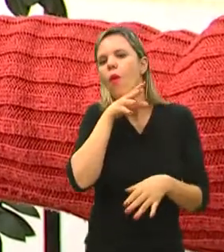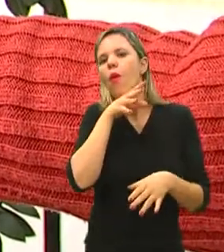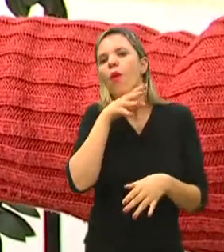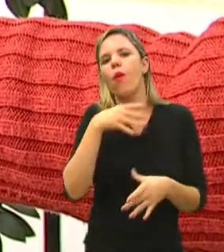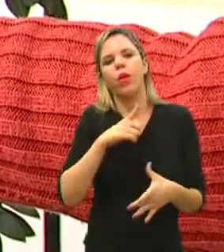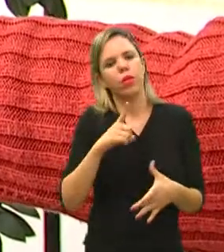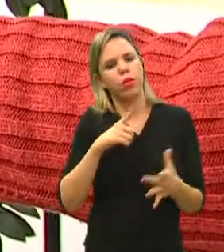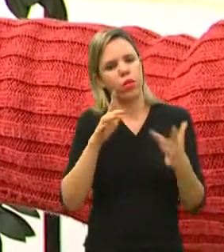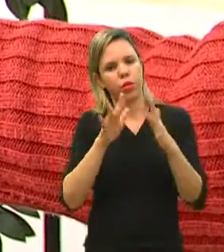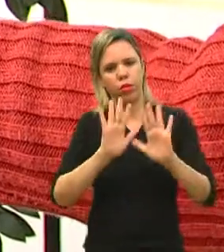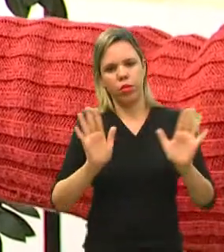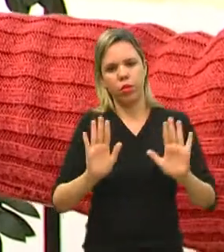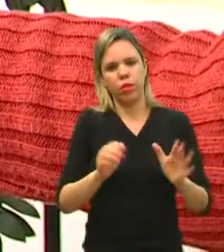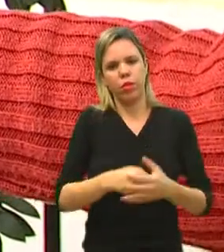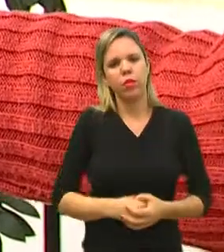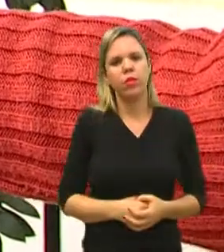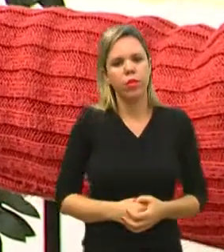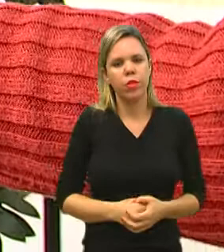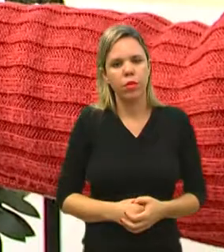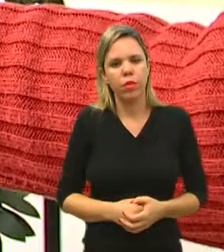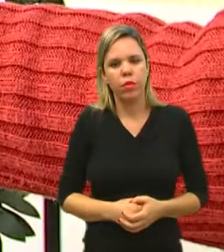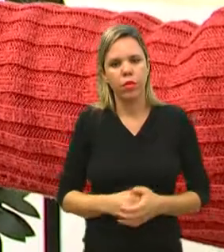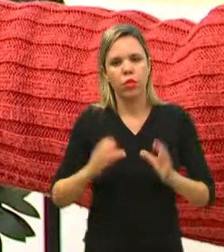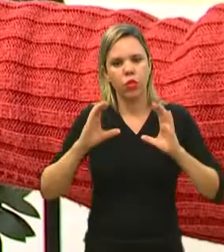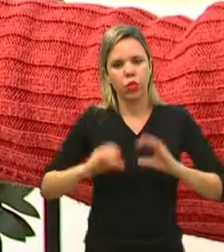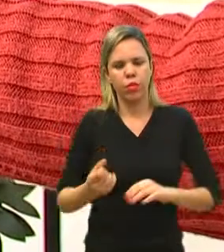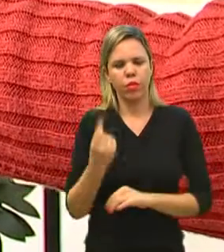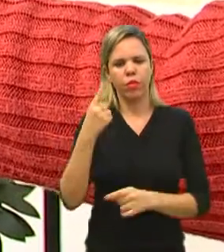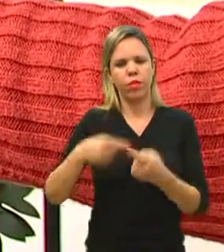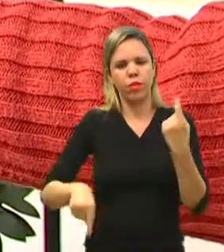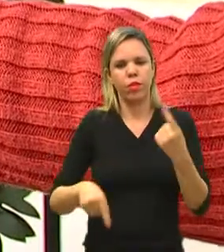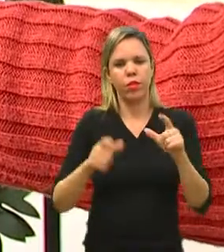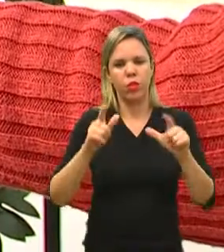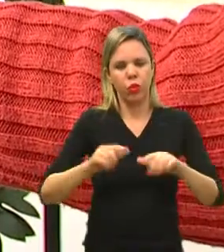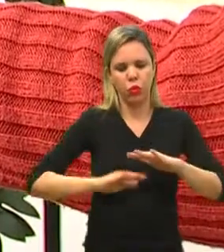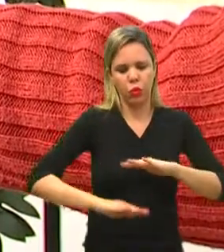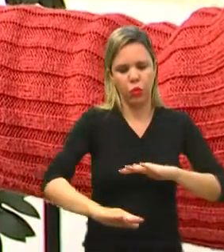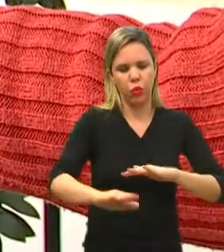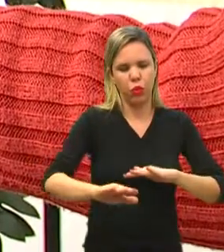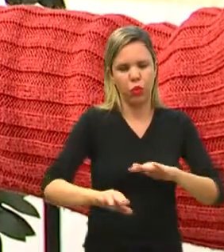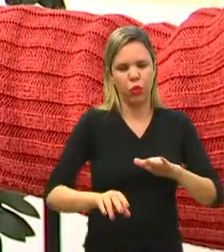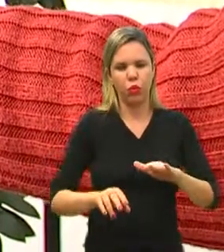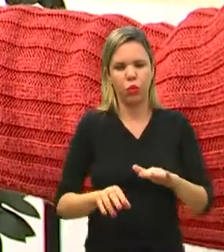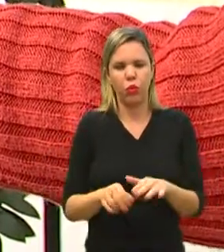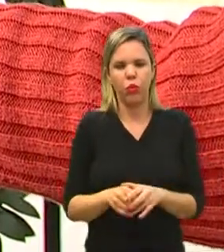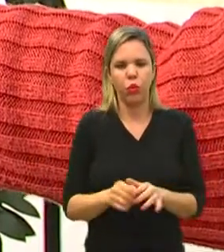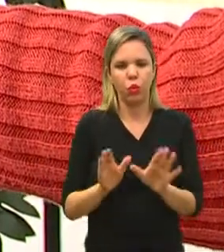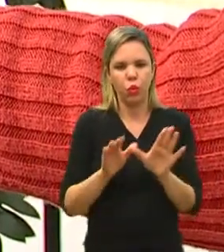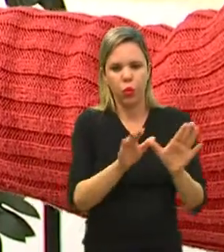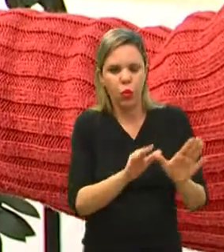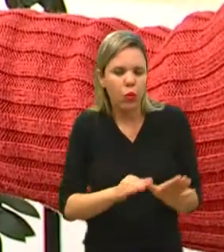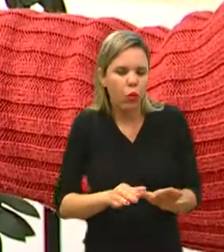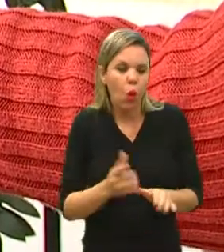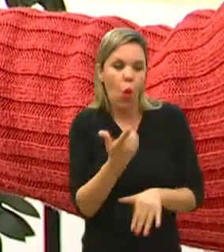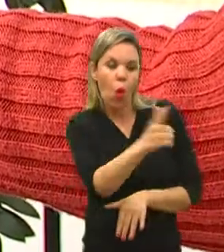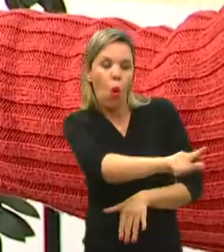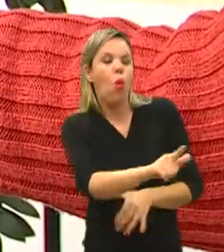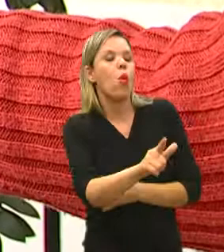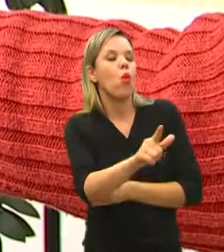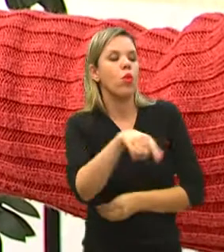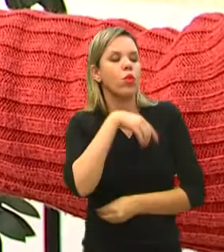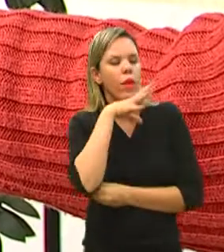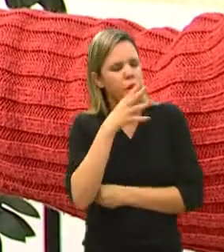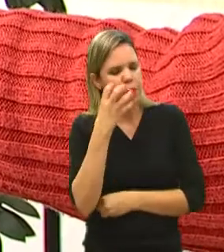animal de estimação tenha contato. Já com o comportamento estranho, ele vai estar num local baixo, ele vai permitir que um animal